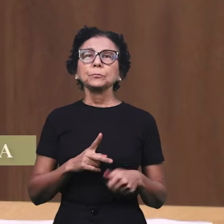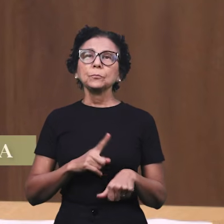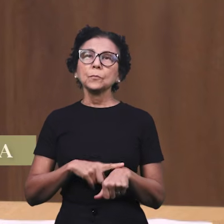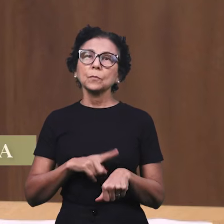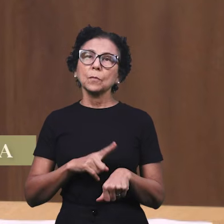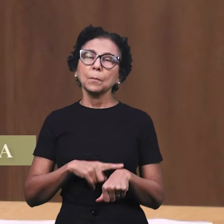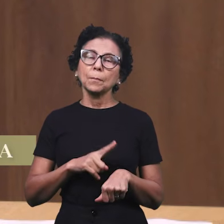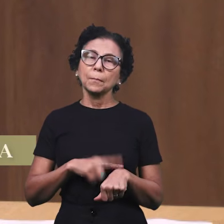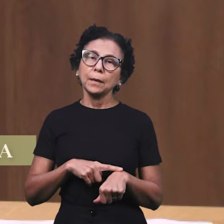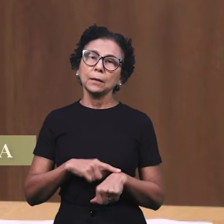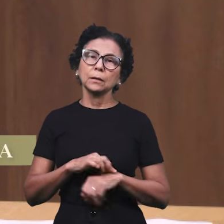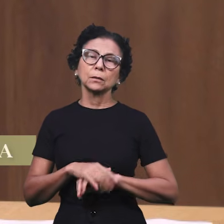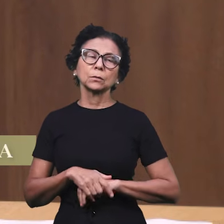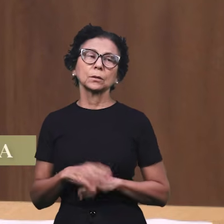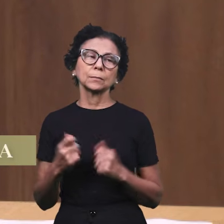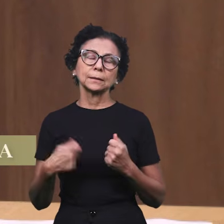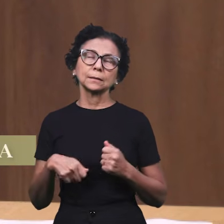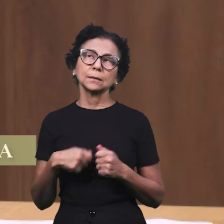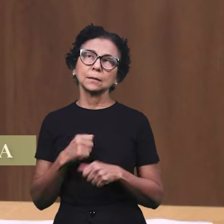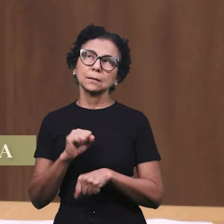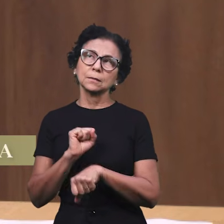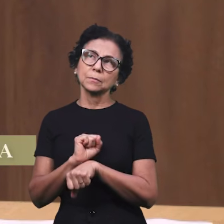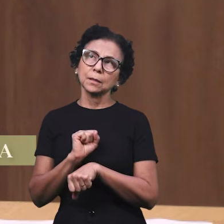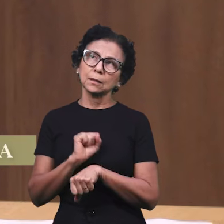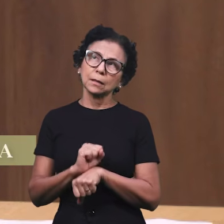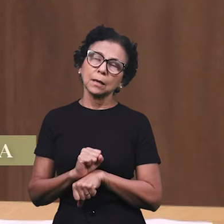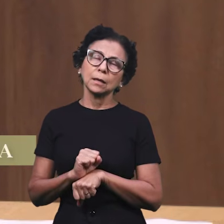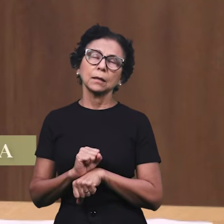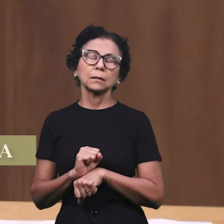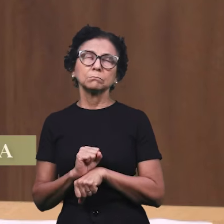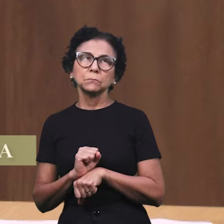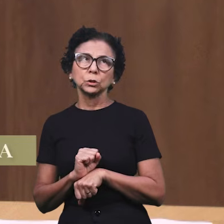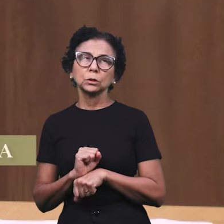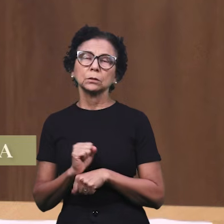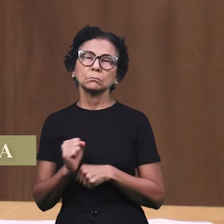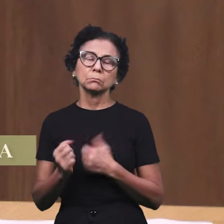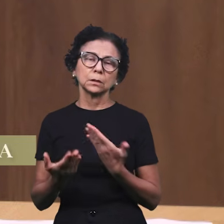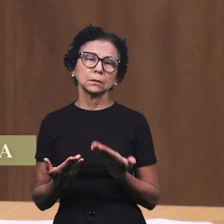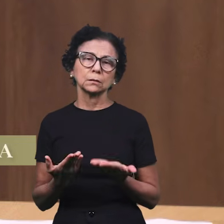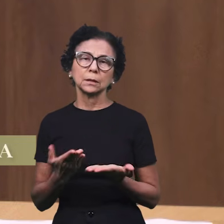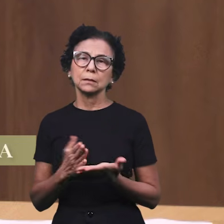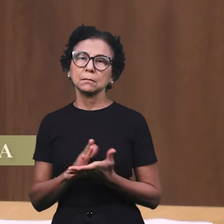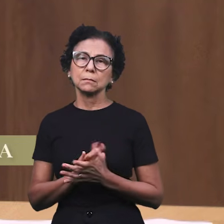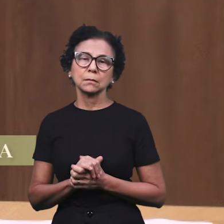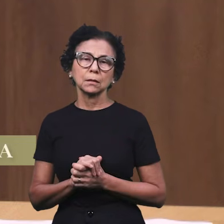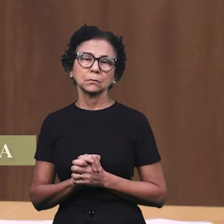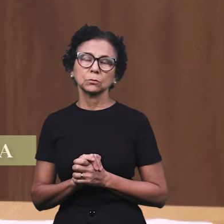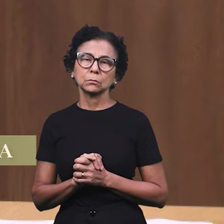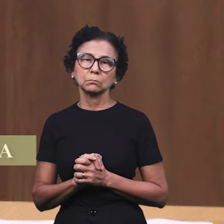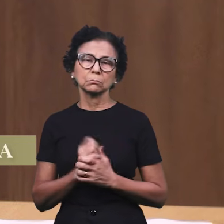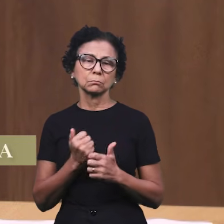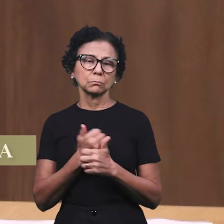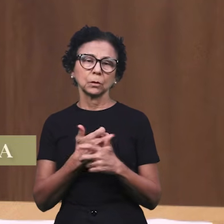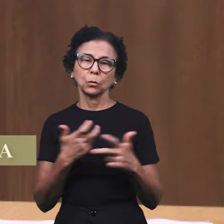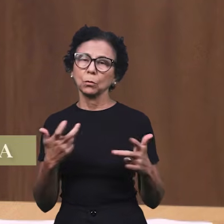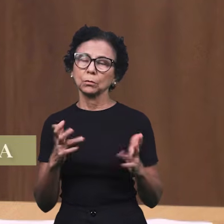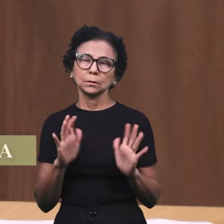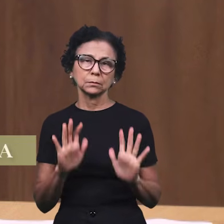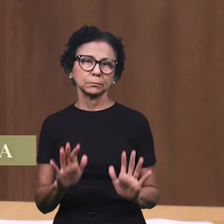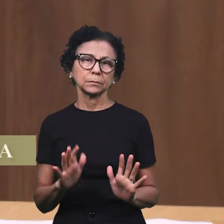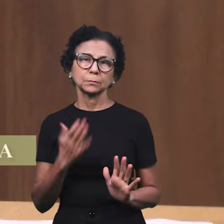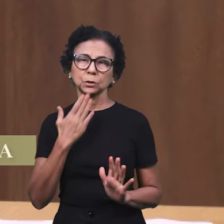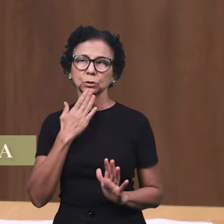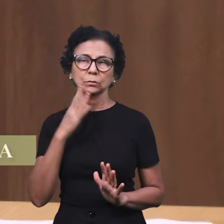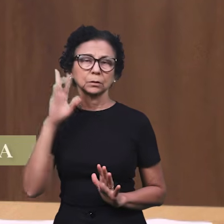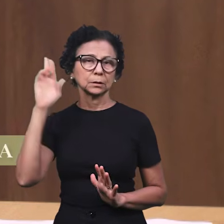espera para a realização, né, de uma obra que o próprio Senhor vai fazer. Então, a sua casa ela está